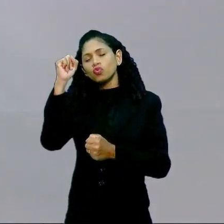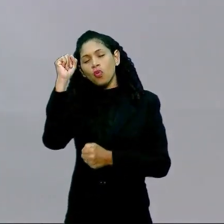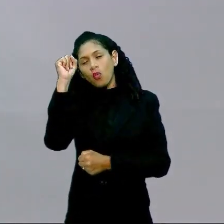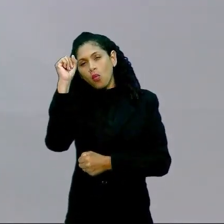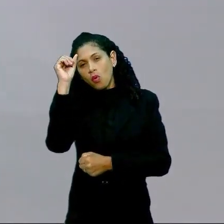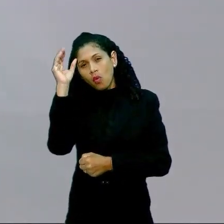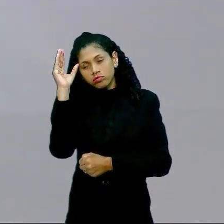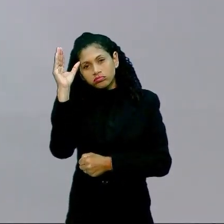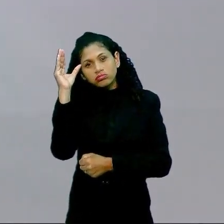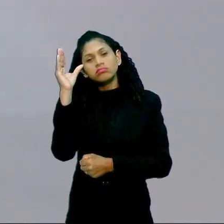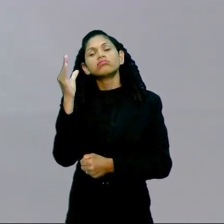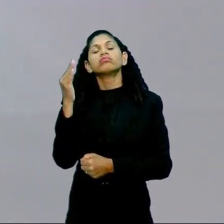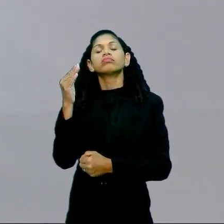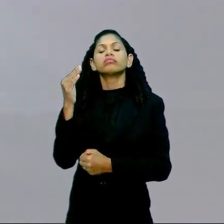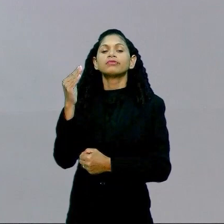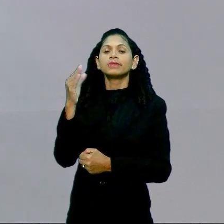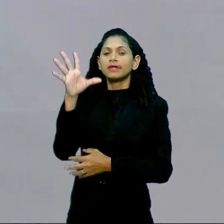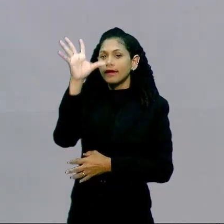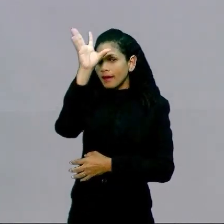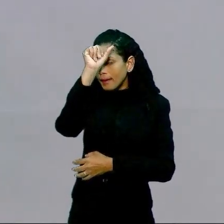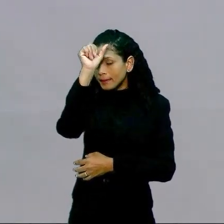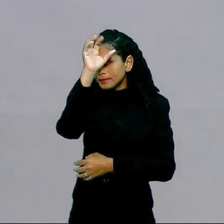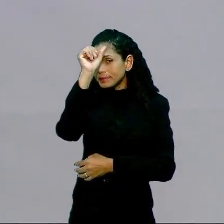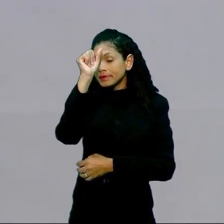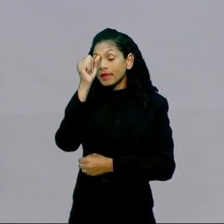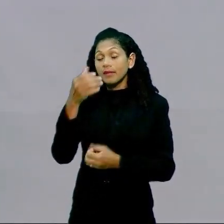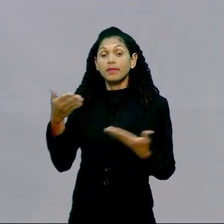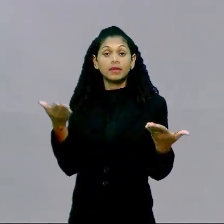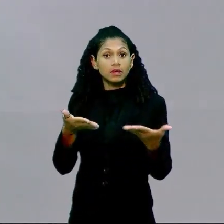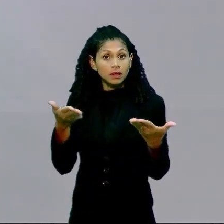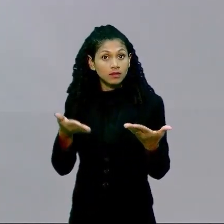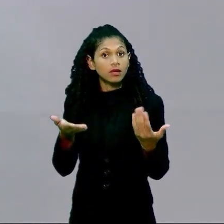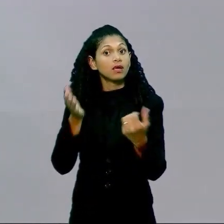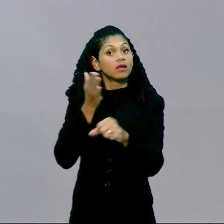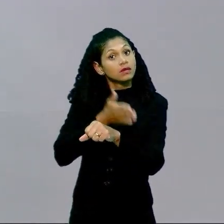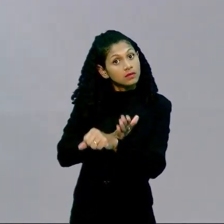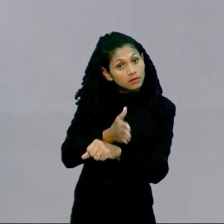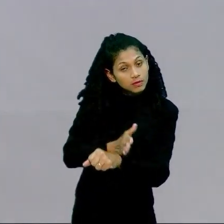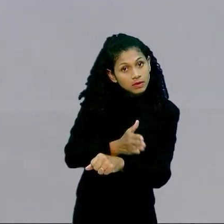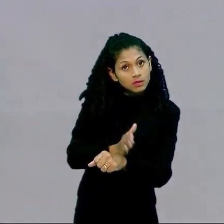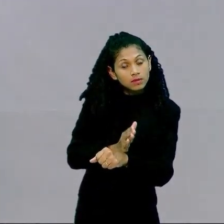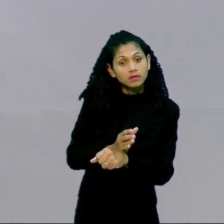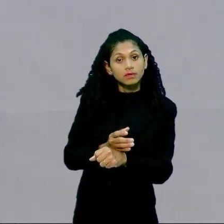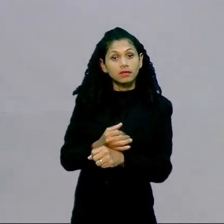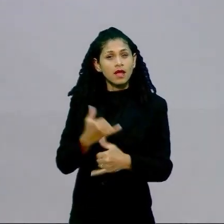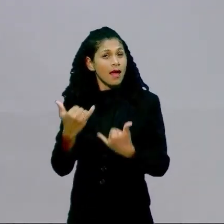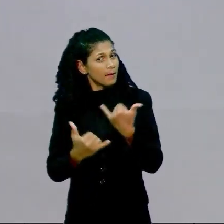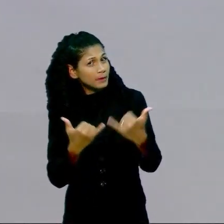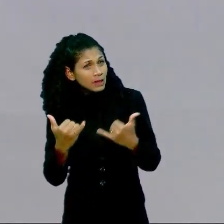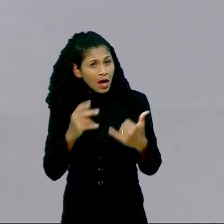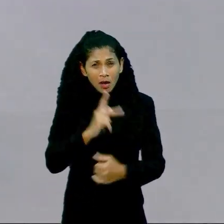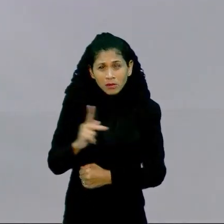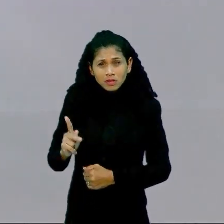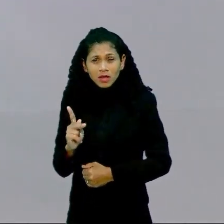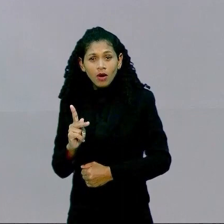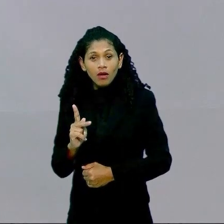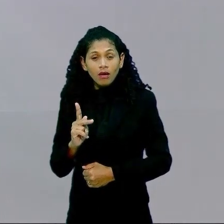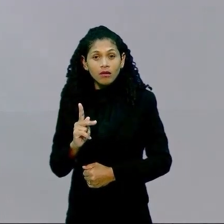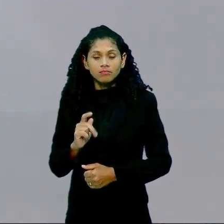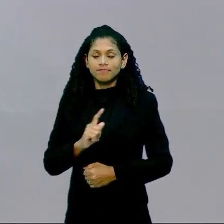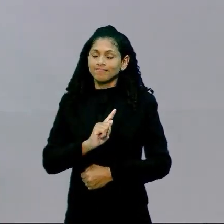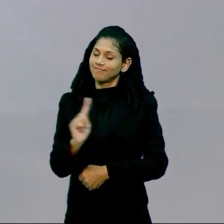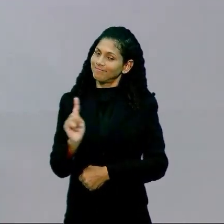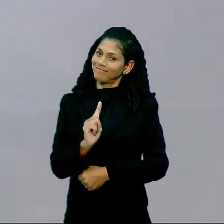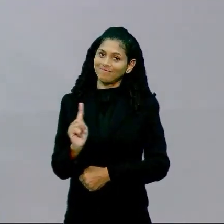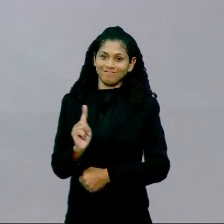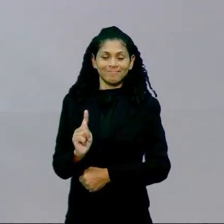gente trabalhou e aprimorou sobre jogos e brincadeiras. Agora a gente vai botar em prática. A gente vai brincar, professor? A gente esconde, pega?